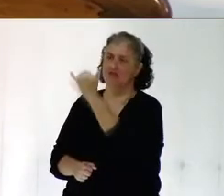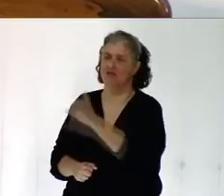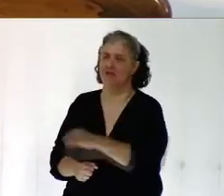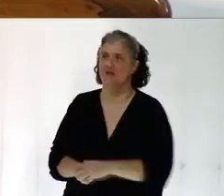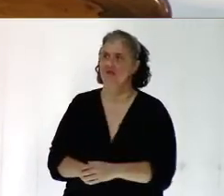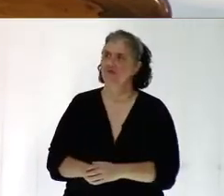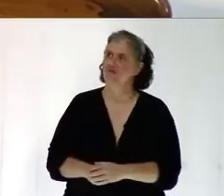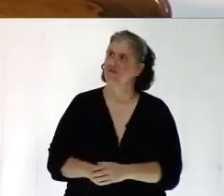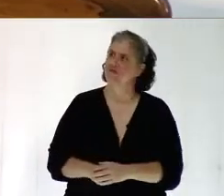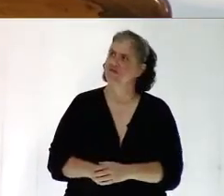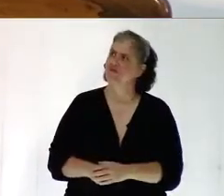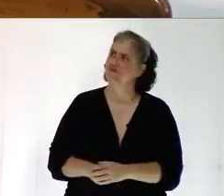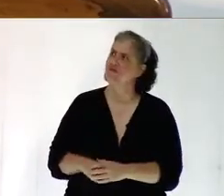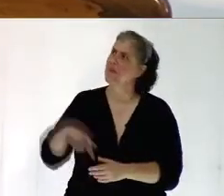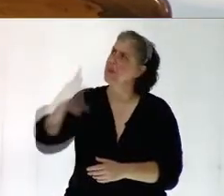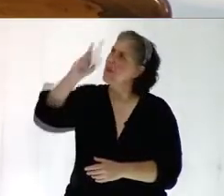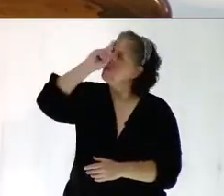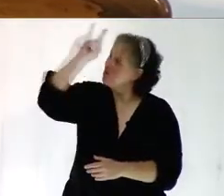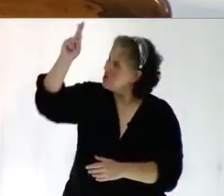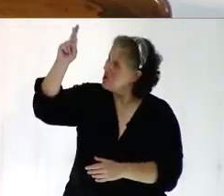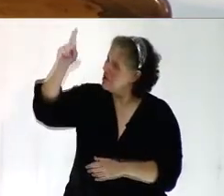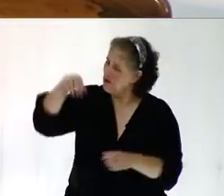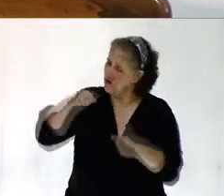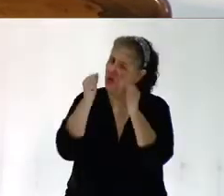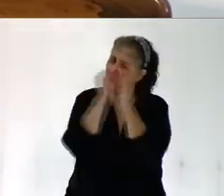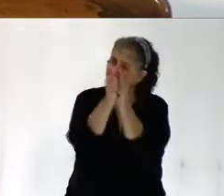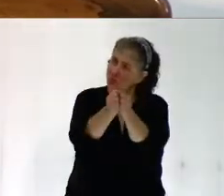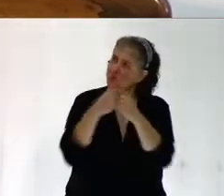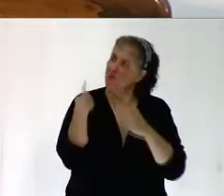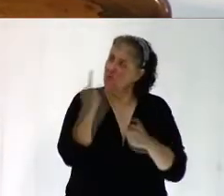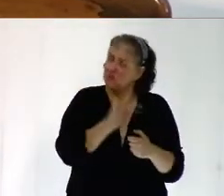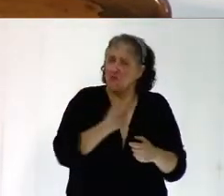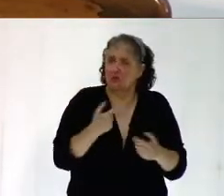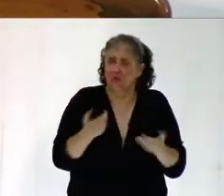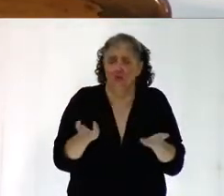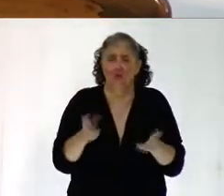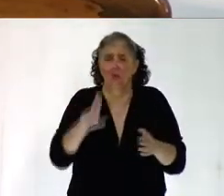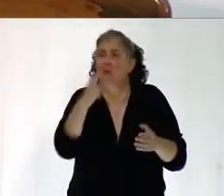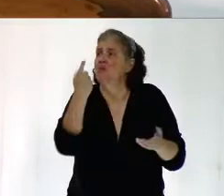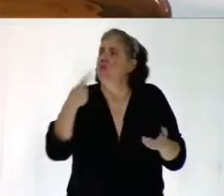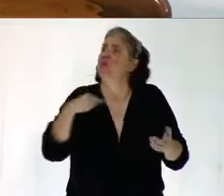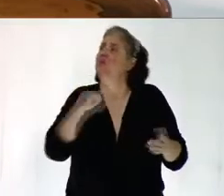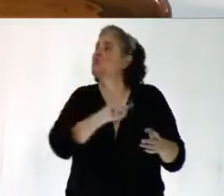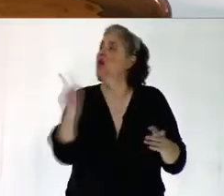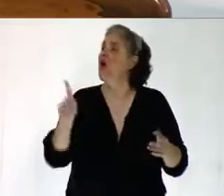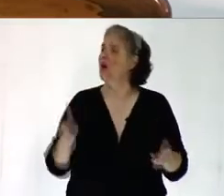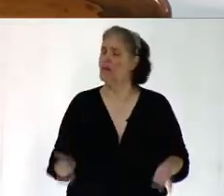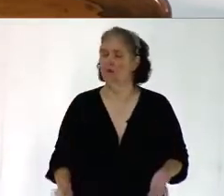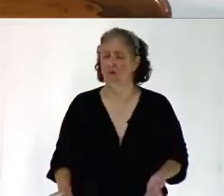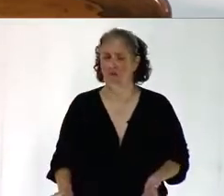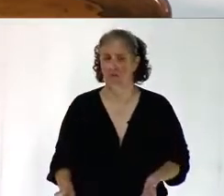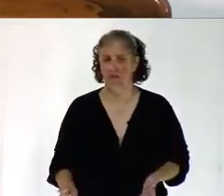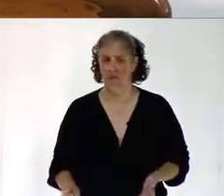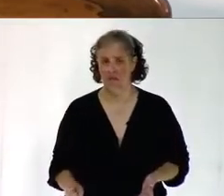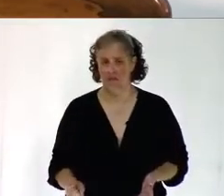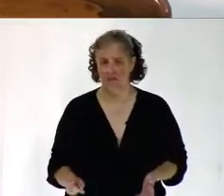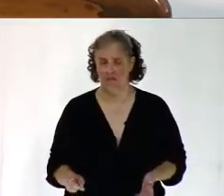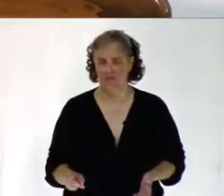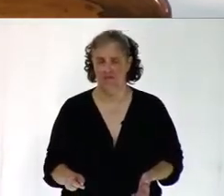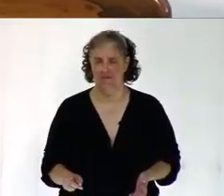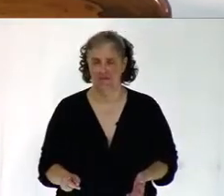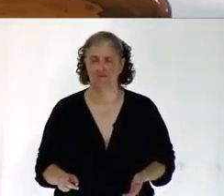o senhor no meio de nós ou não pode ter coisa mais terrível